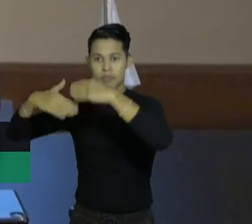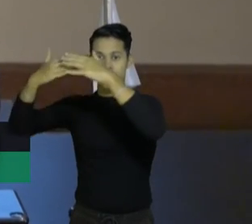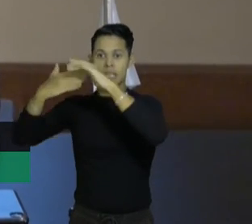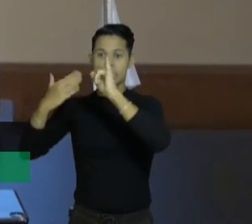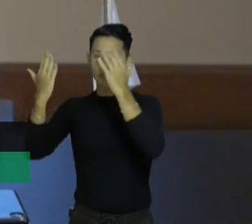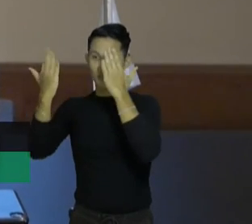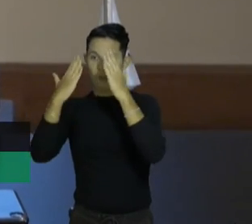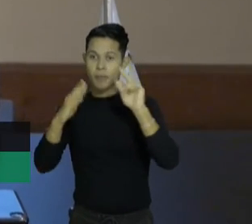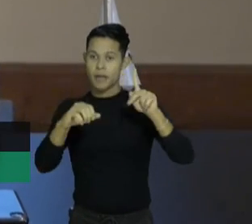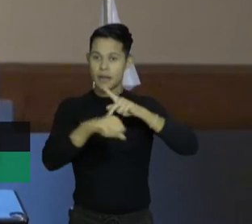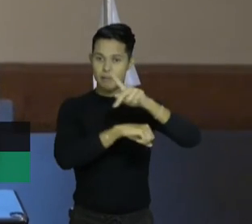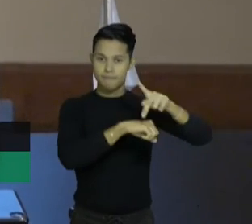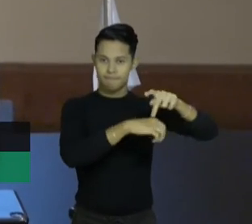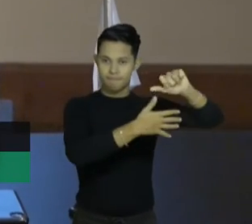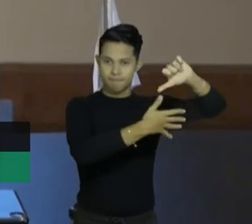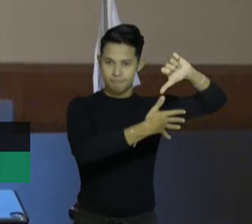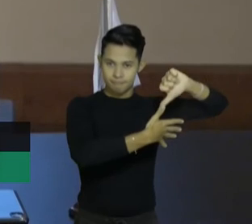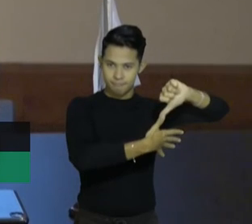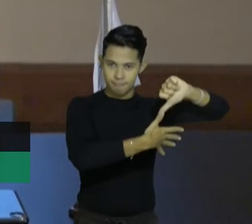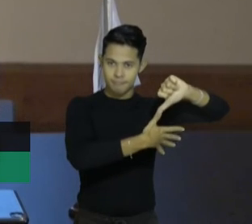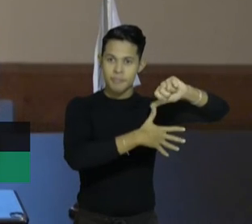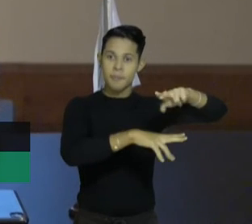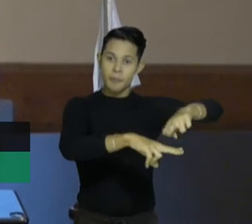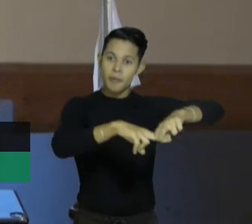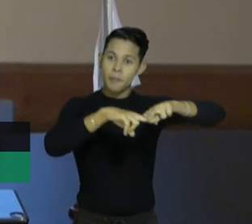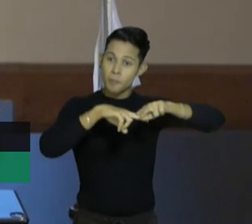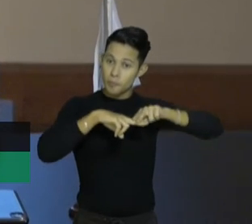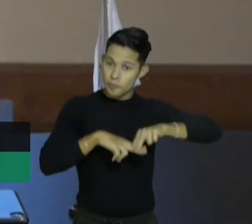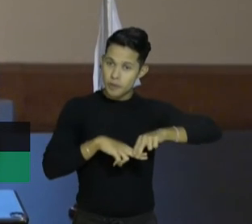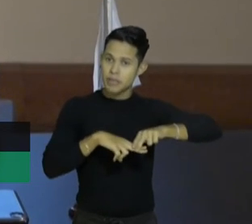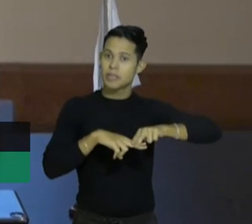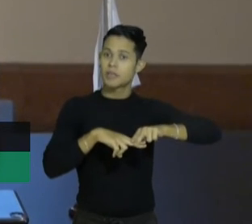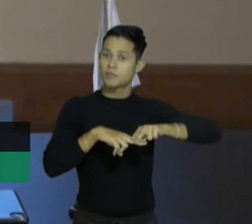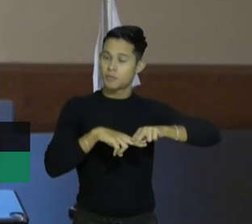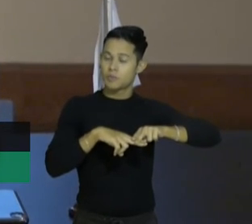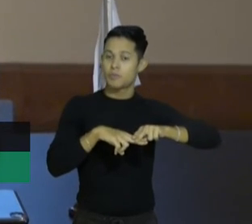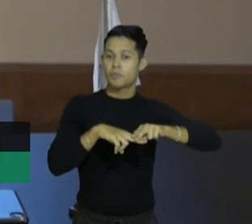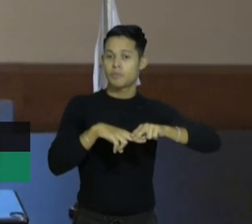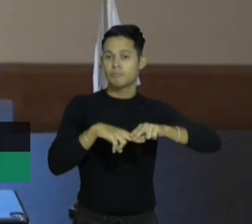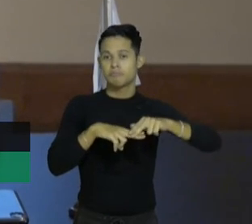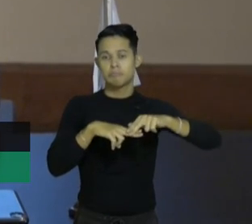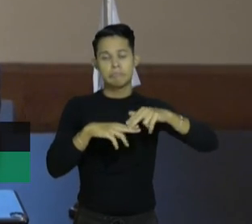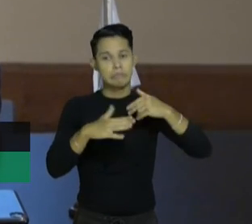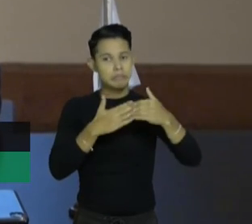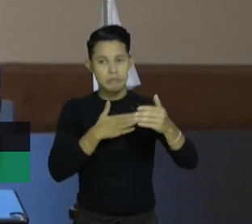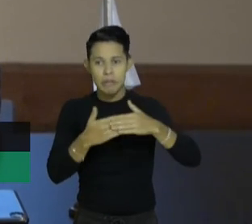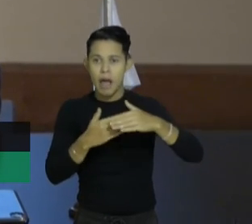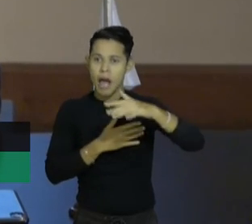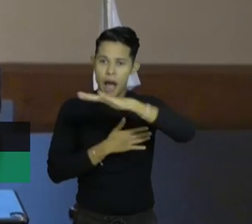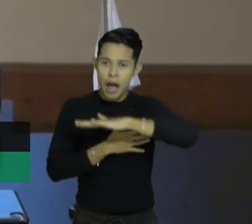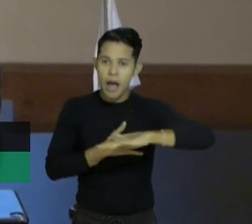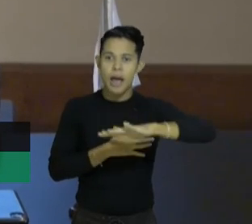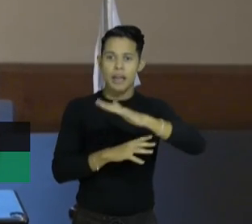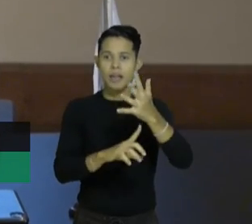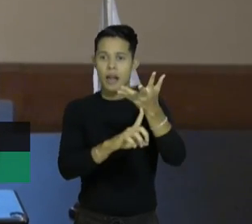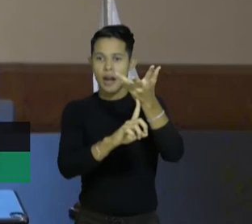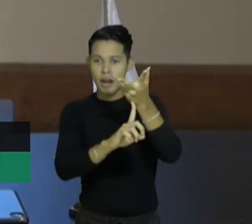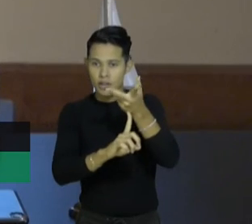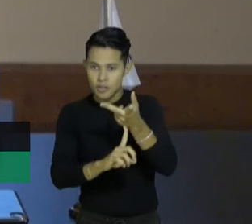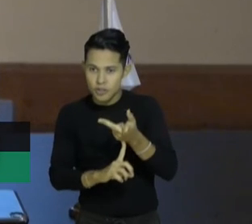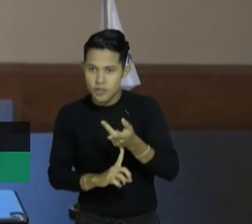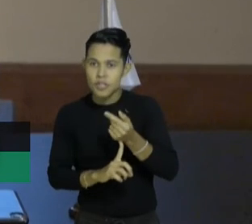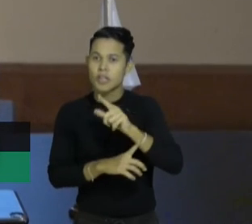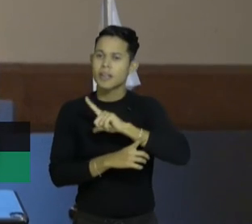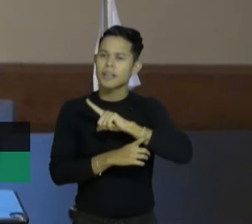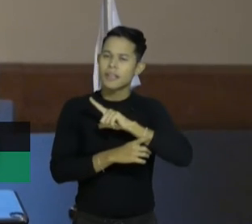do Mercosul Então nesse sentido sobretudo em atividades artísticas não é eh Há uma um campo